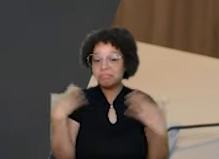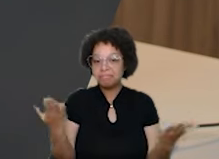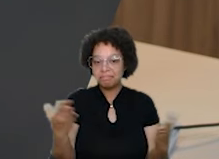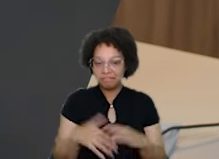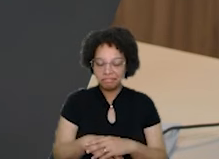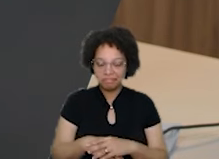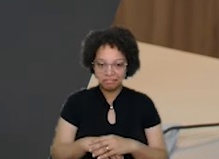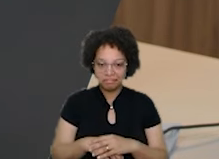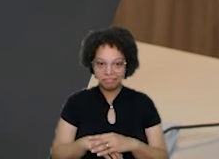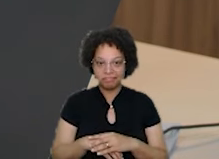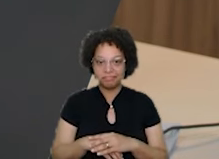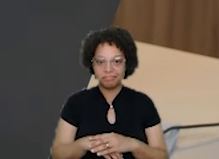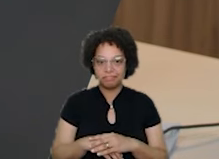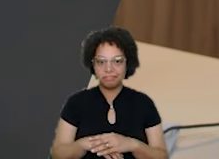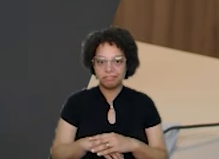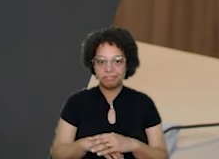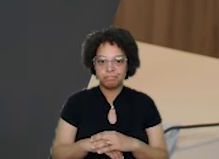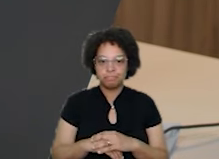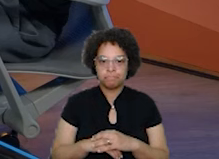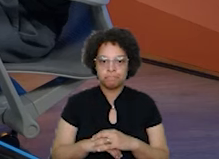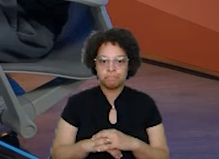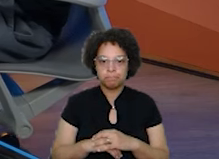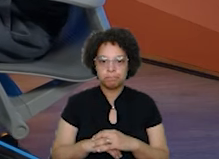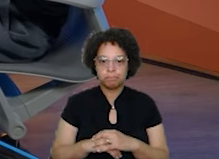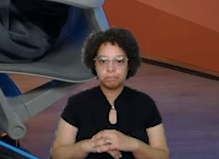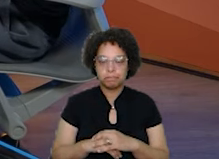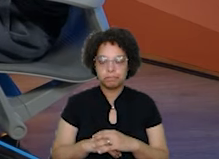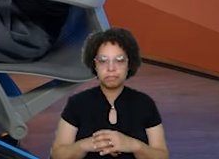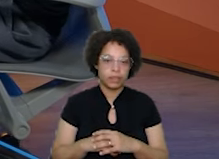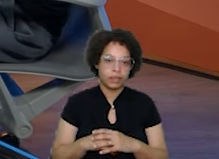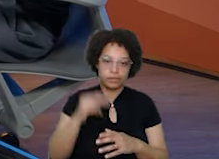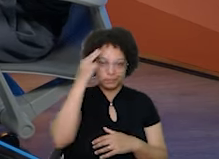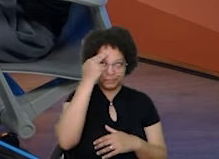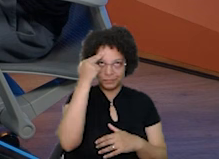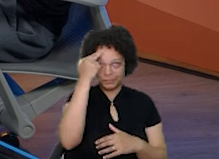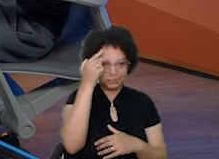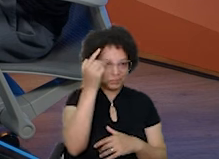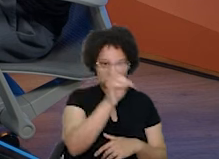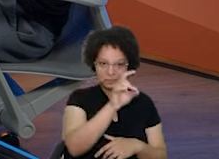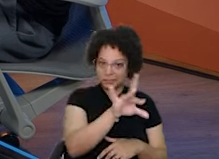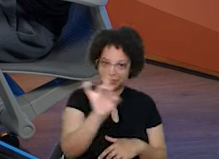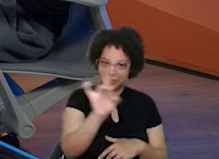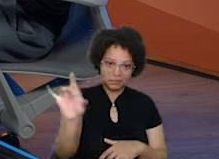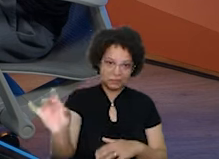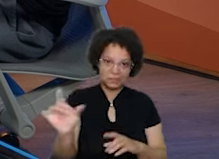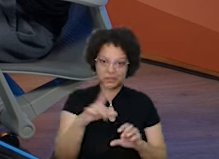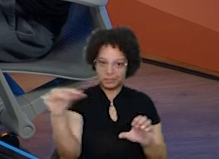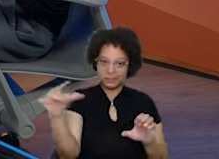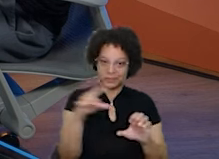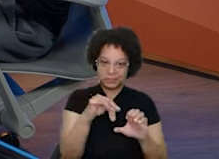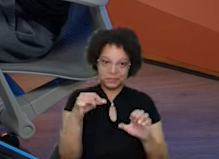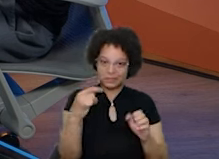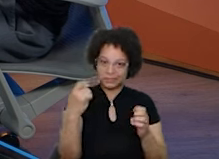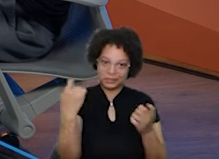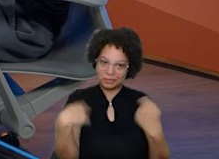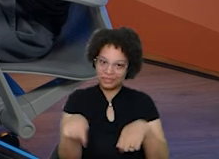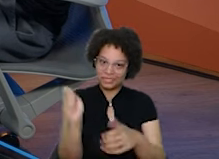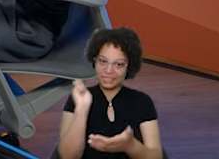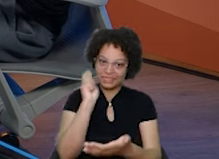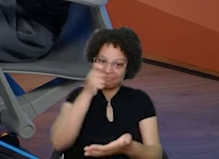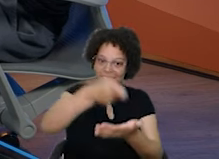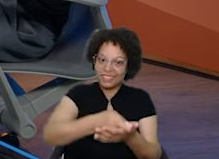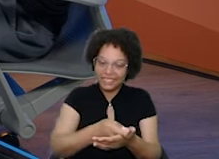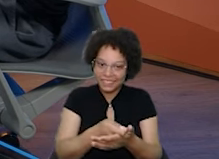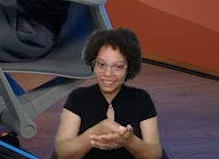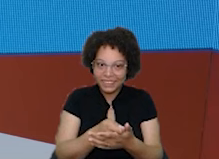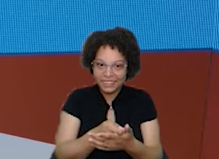vocês acham desse tema bom eu sonho de qualquer empreendedor é não precisa pagar nada né porque a